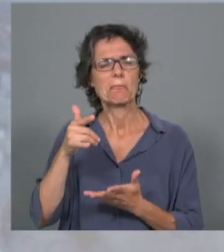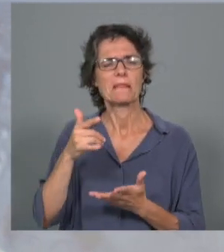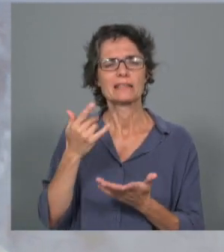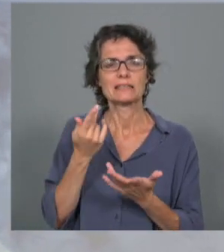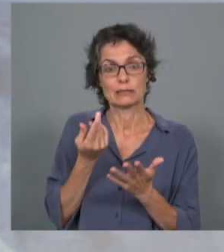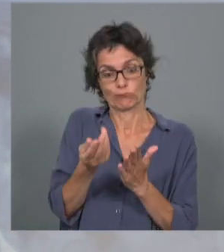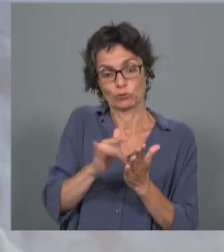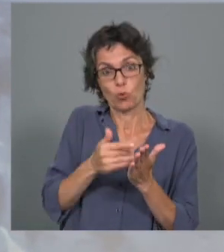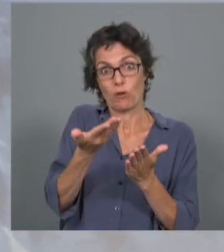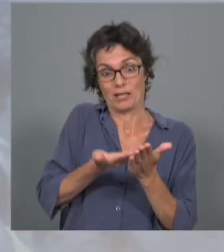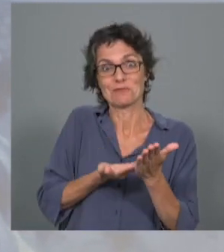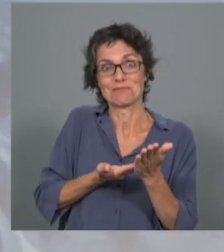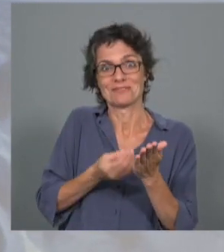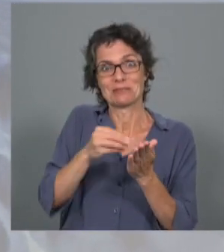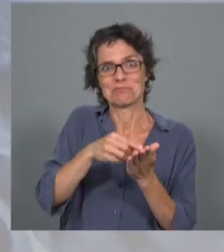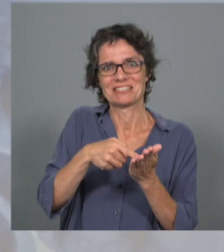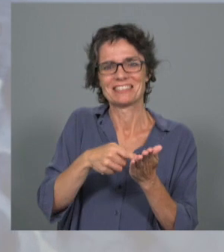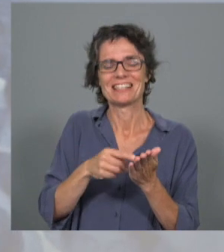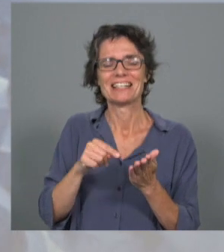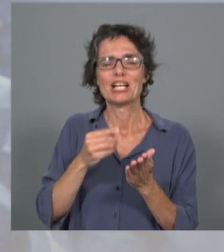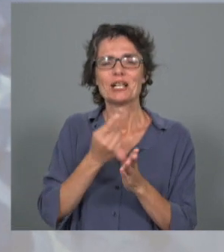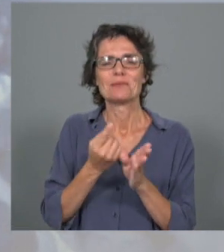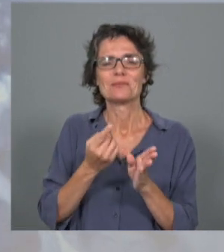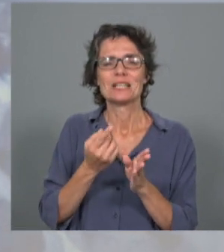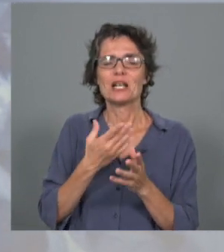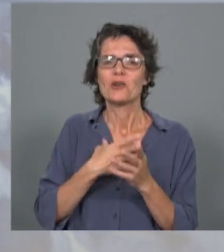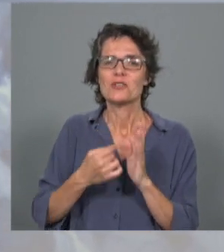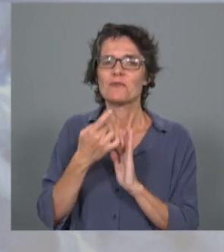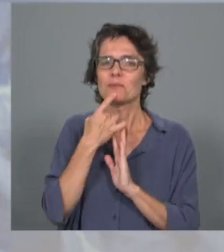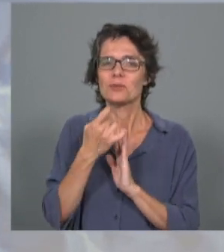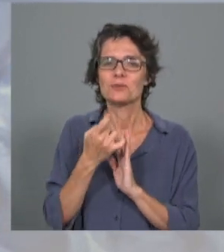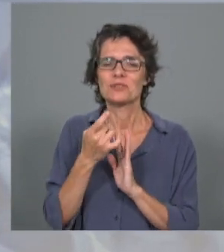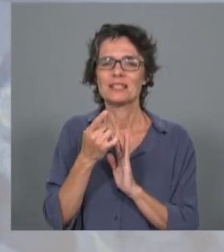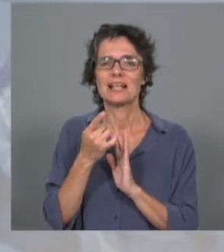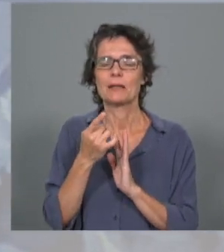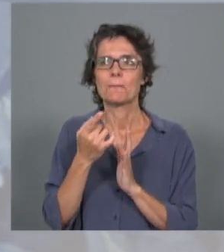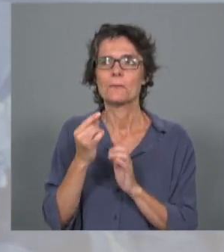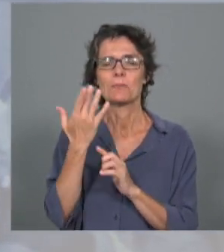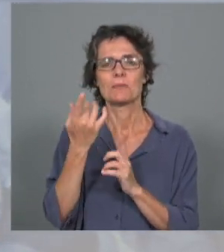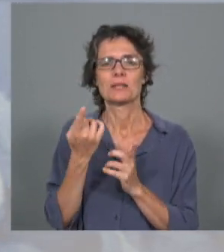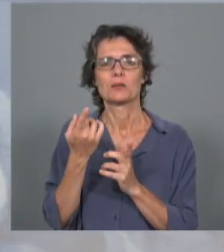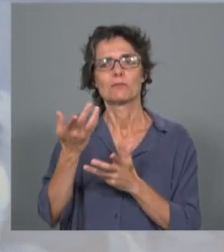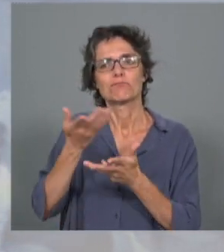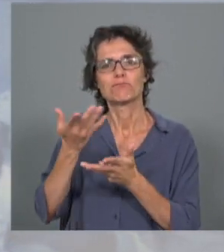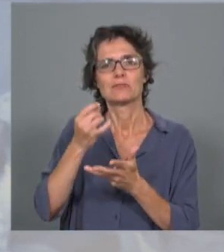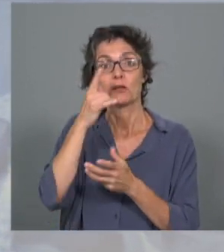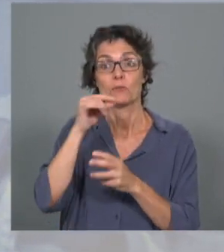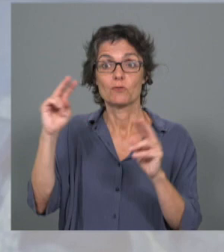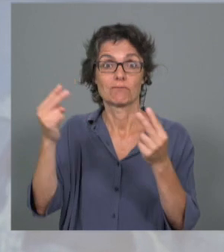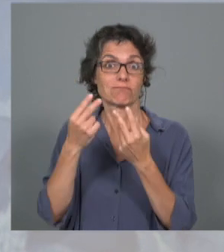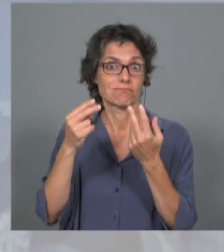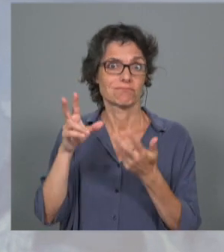deste livro, porque pedi-lhe, Padre David Palatino, que partilhasse com quem nos segue, com quem nos vê e ouve,